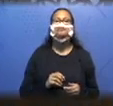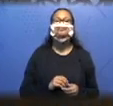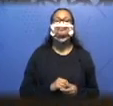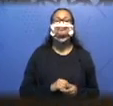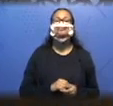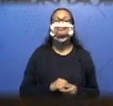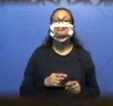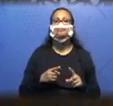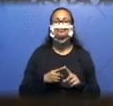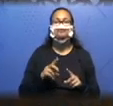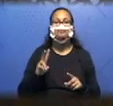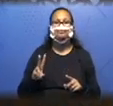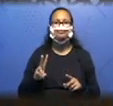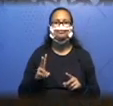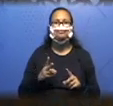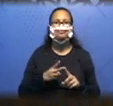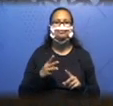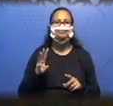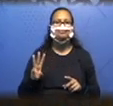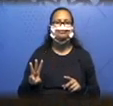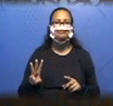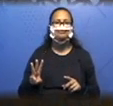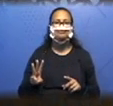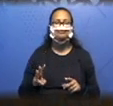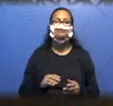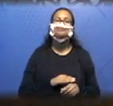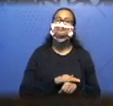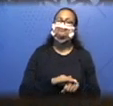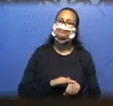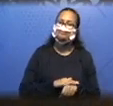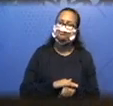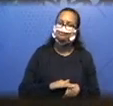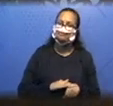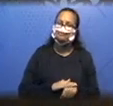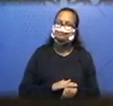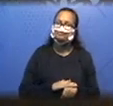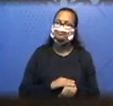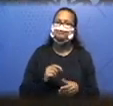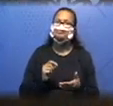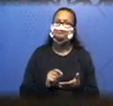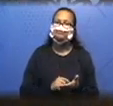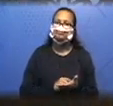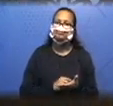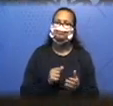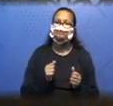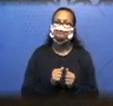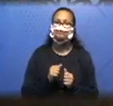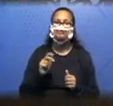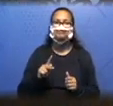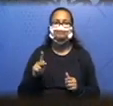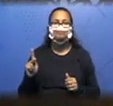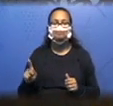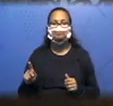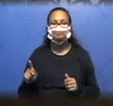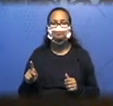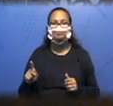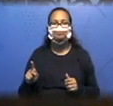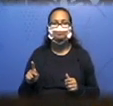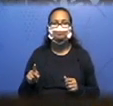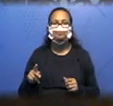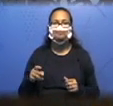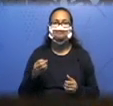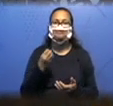essa aula, tá? Depois, conversar, trocar ideia, dúvidas e correções com o professor